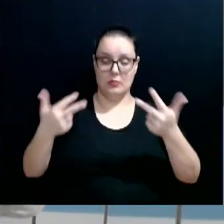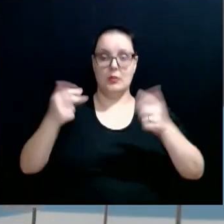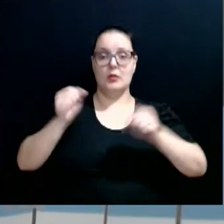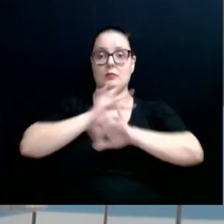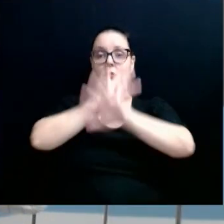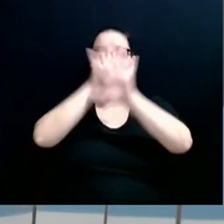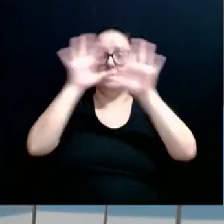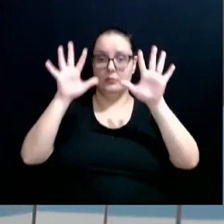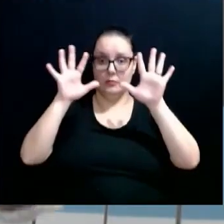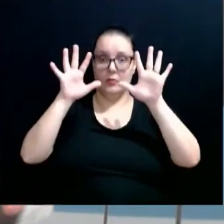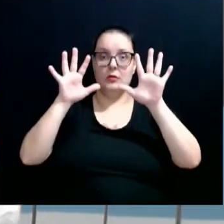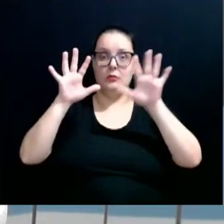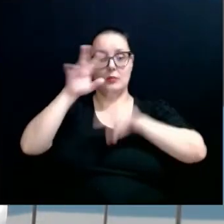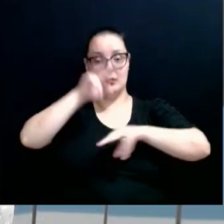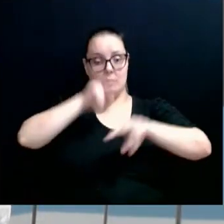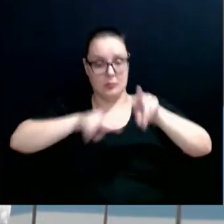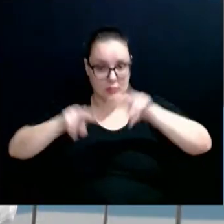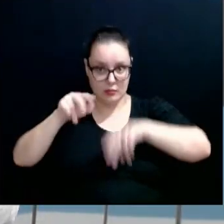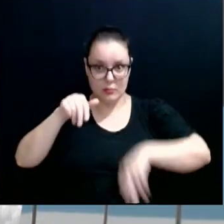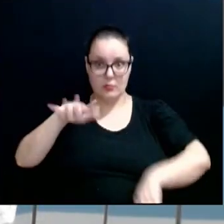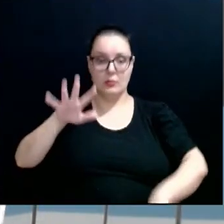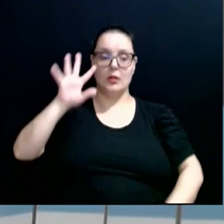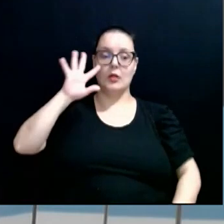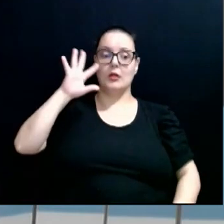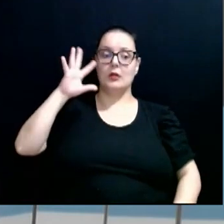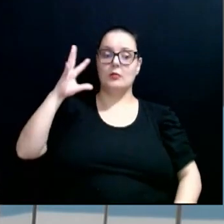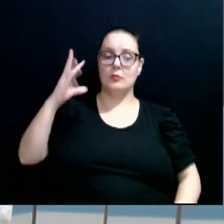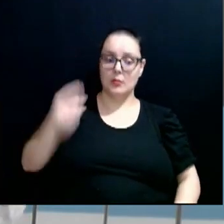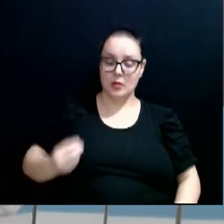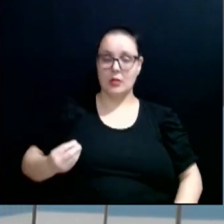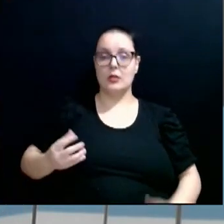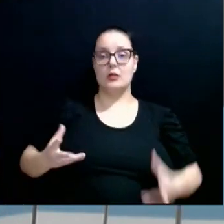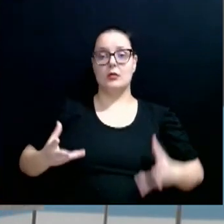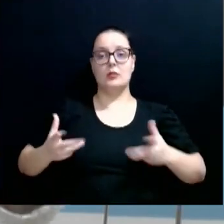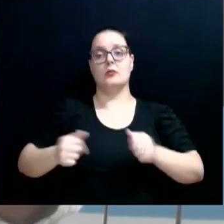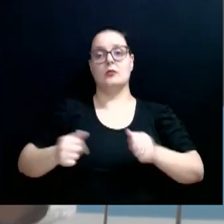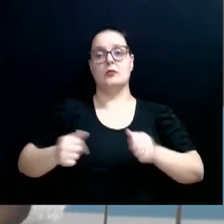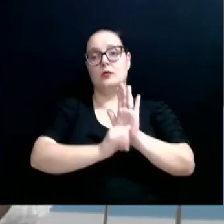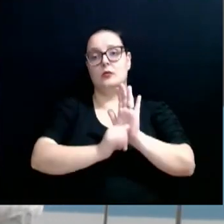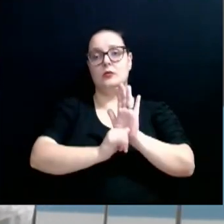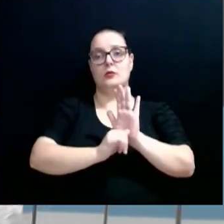visibilidade, mais conhecimento de todos do edital da licitação, mais